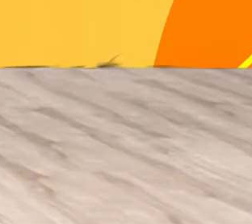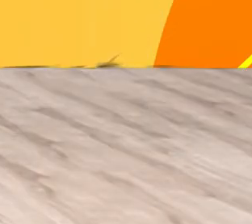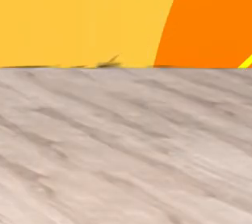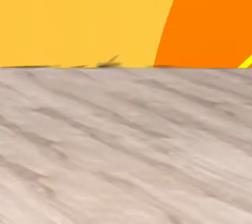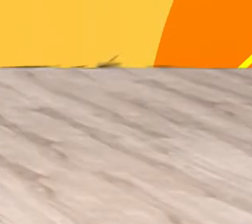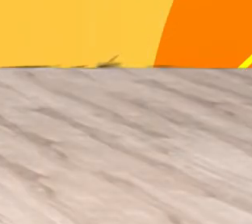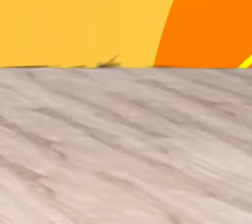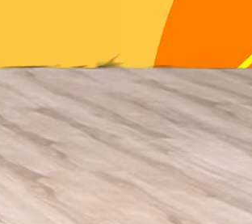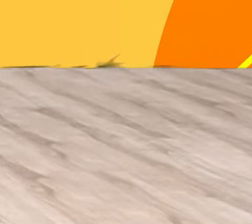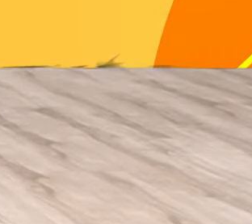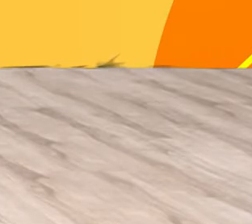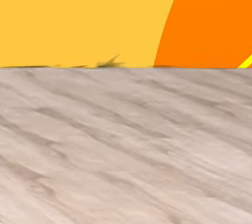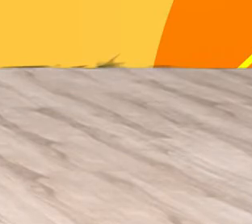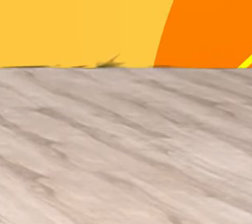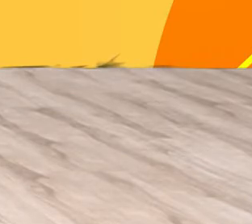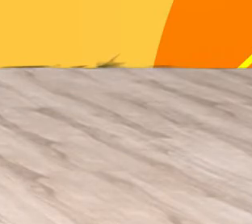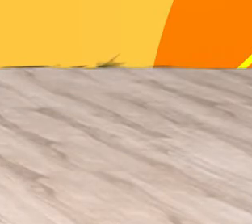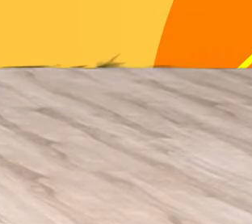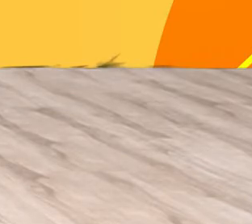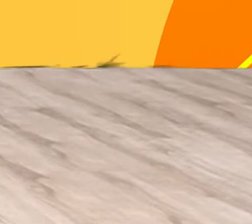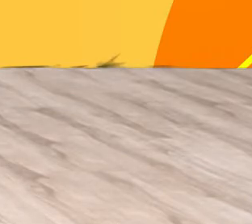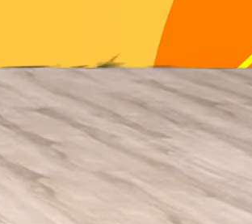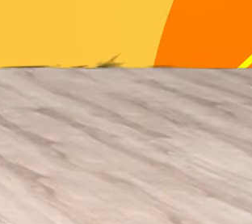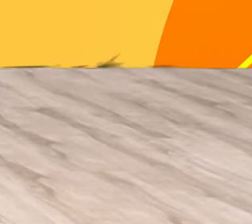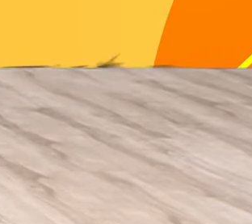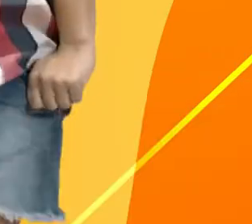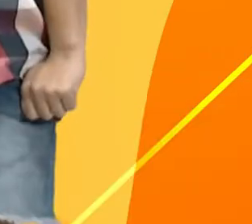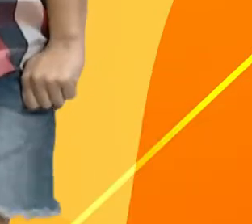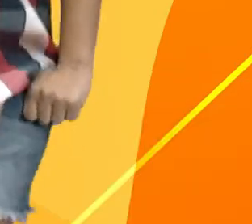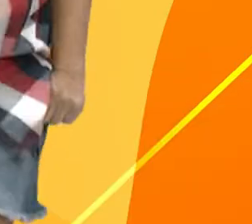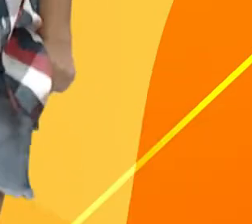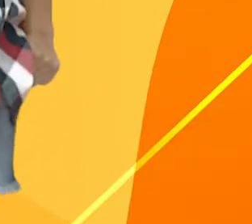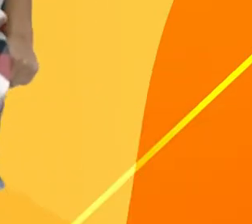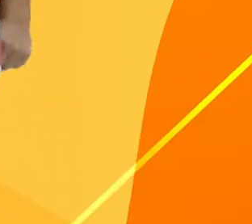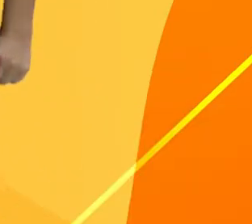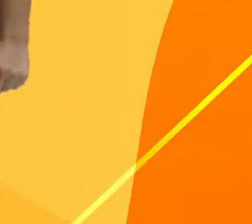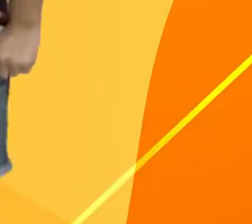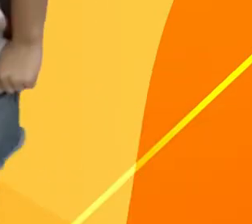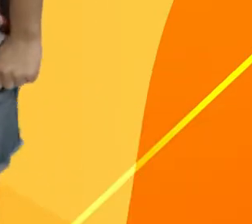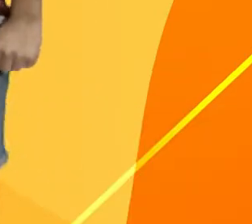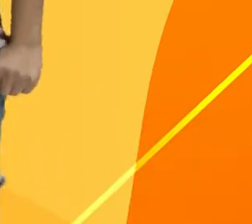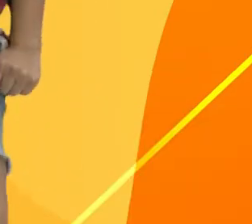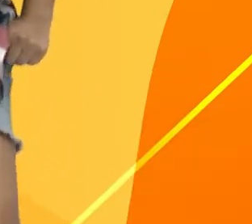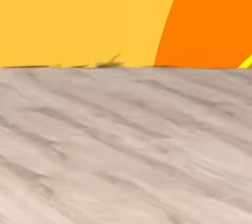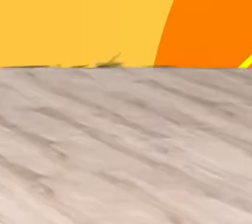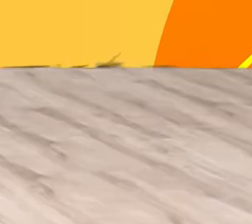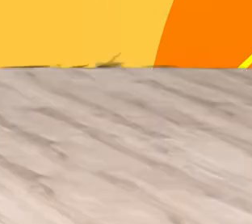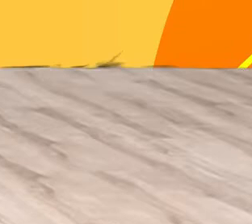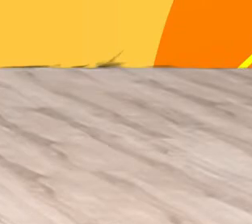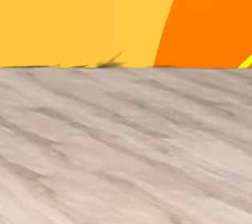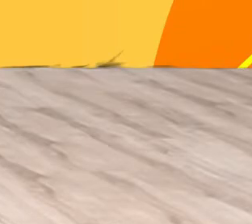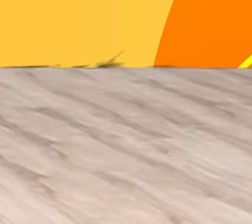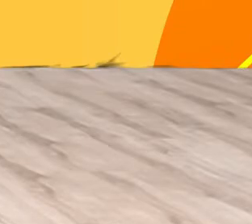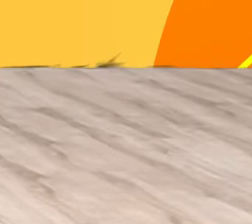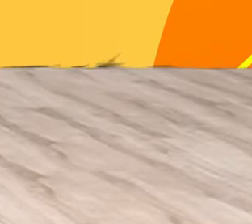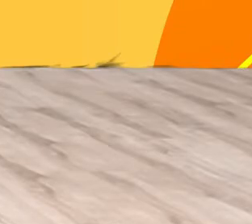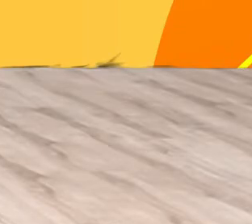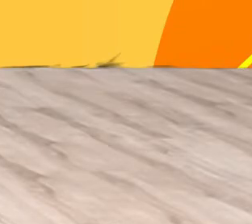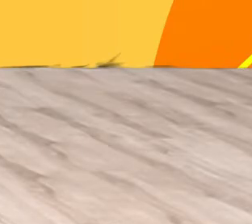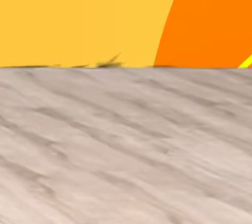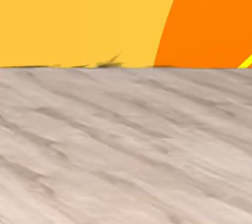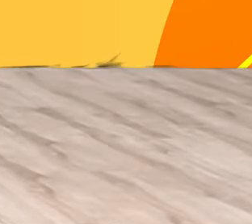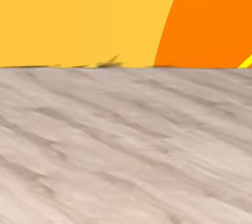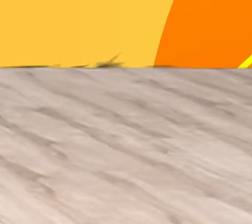E foi à frente, atrás, à frente, atrás e vai abrir. Pisou atrás,